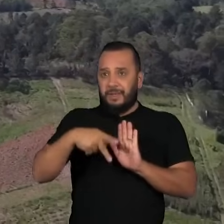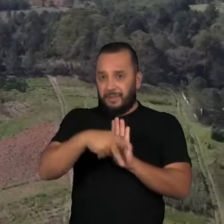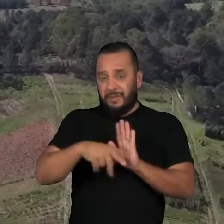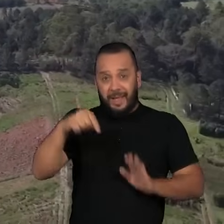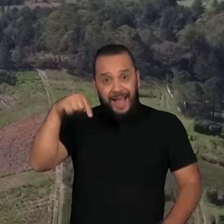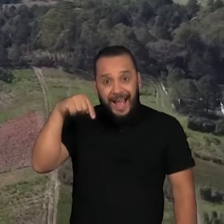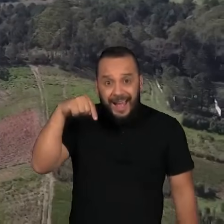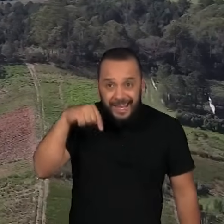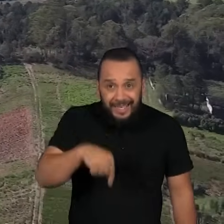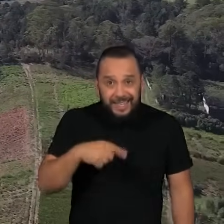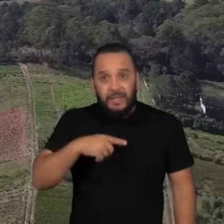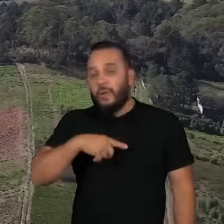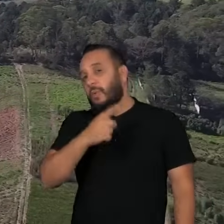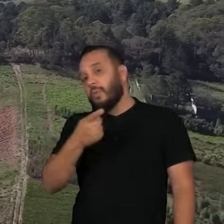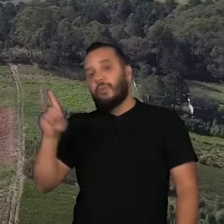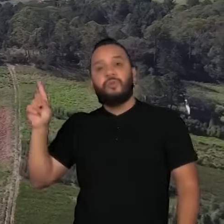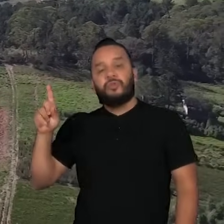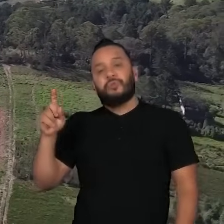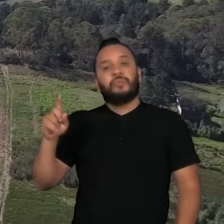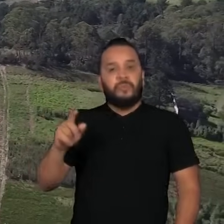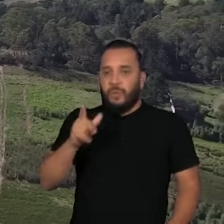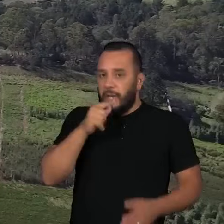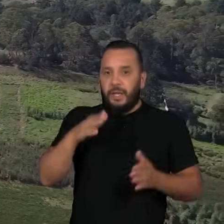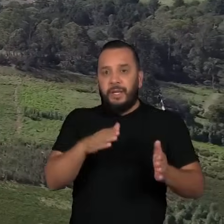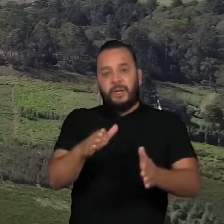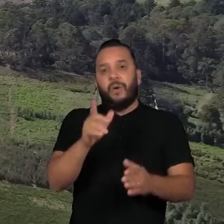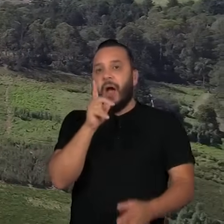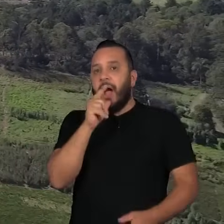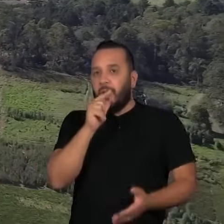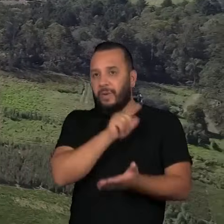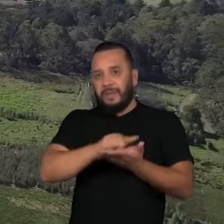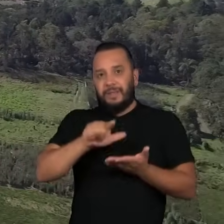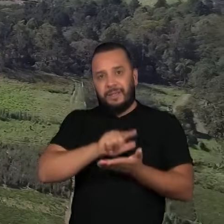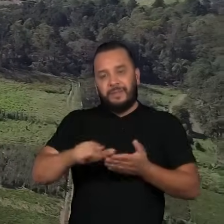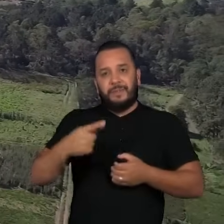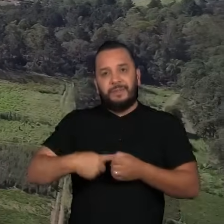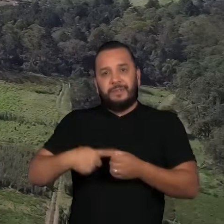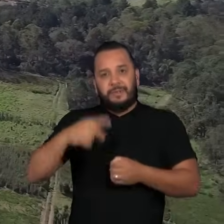os últimos rios com água potável da cidade de São Paulo.